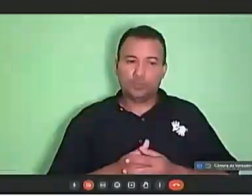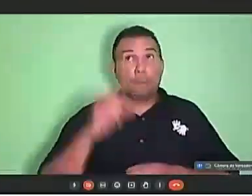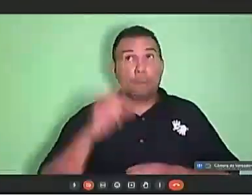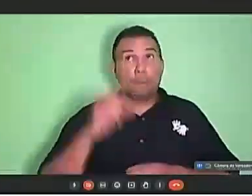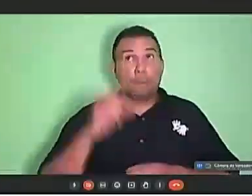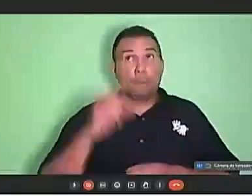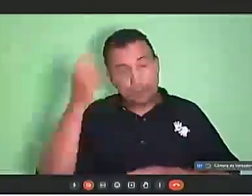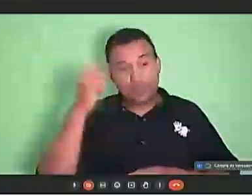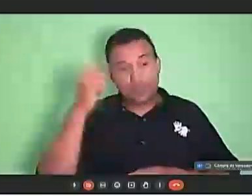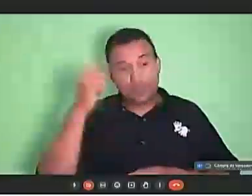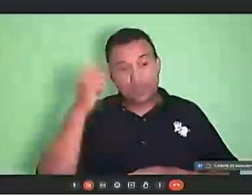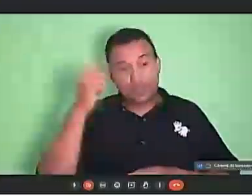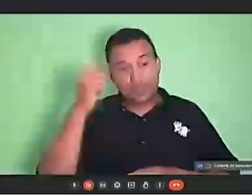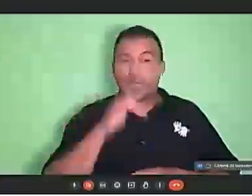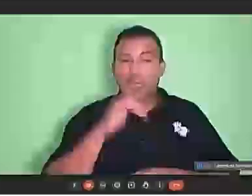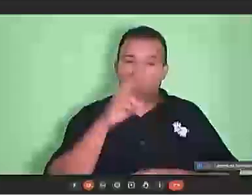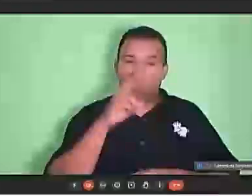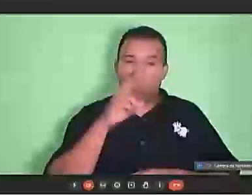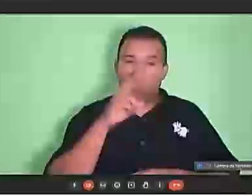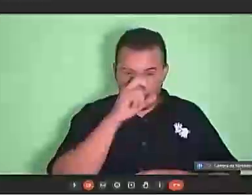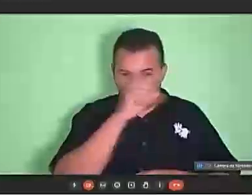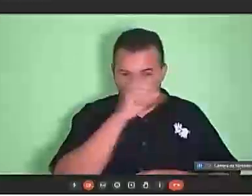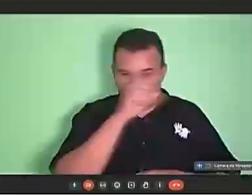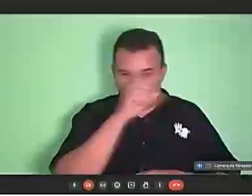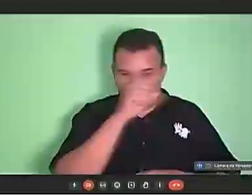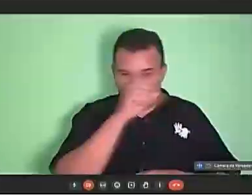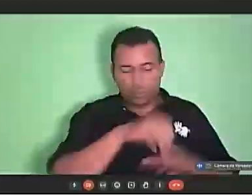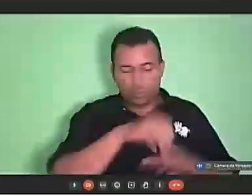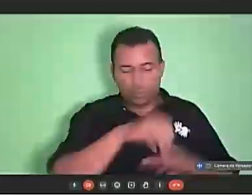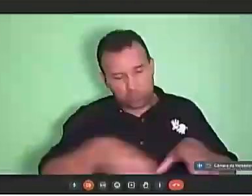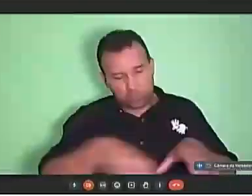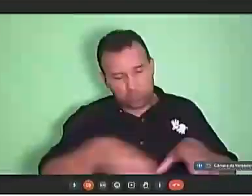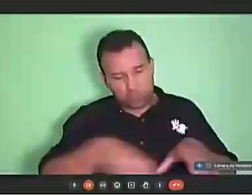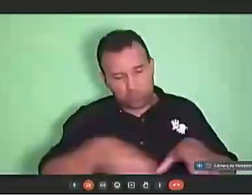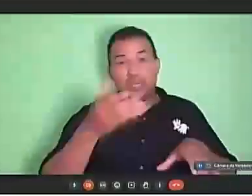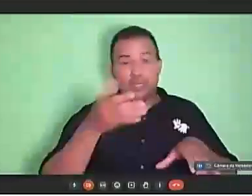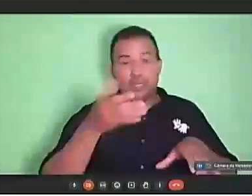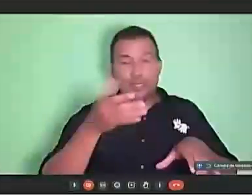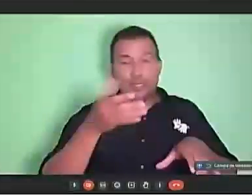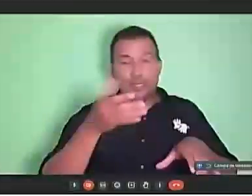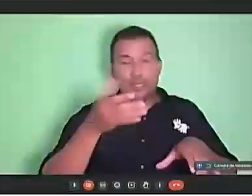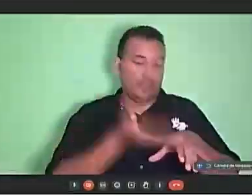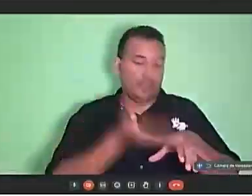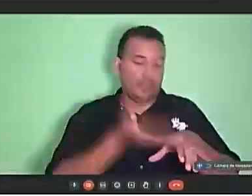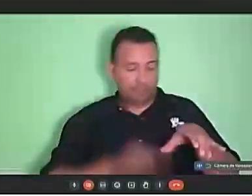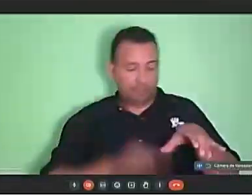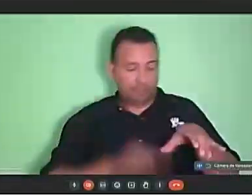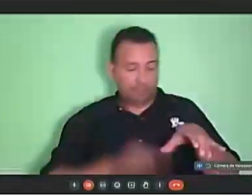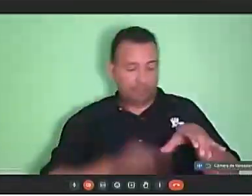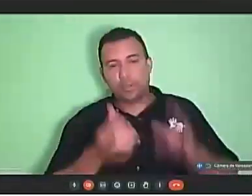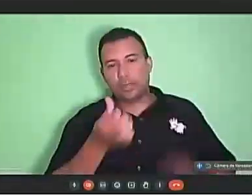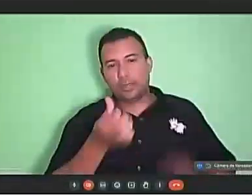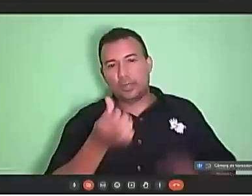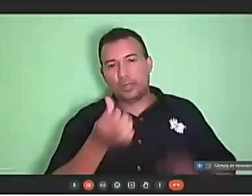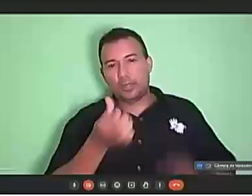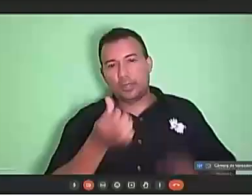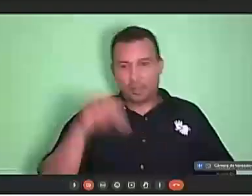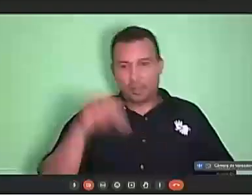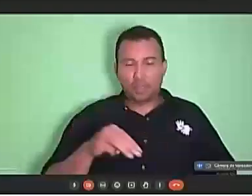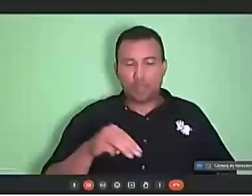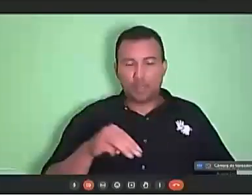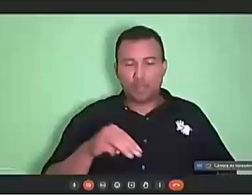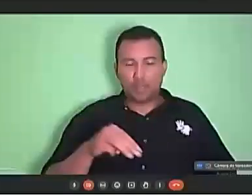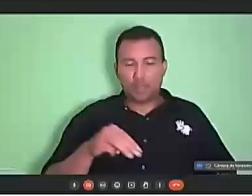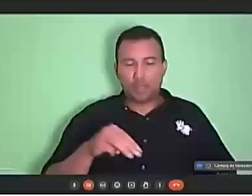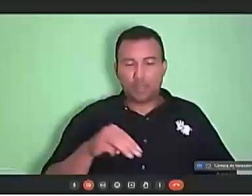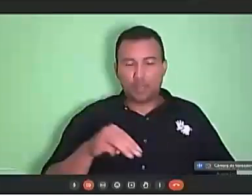né, a força da água entre a parte de cima do túnel e a parte de baixo seria de 6 metros de diferença. Isso é mais ou menos o desnível geométrico das